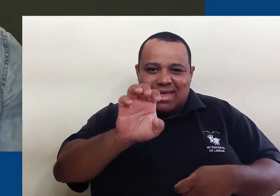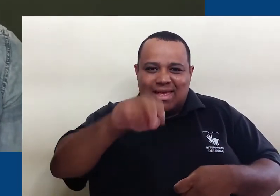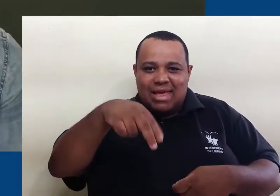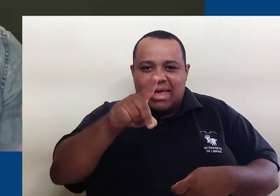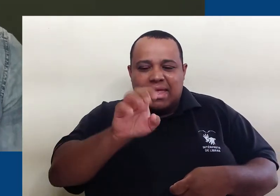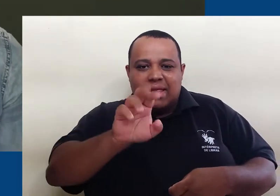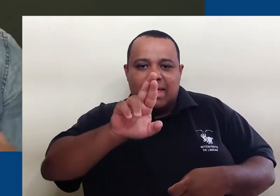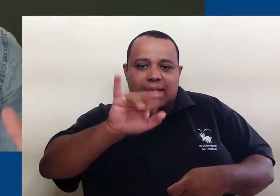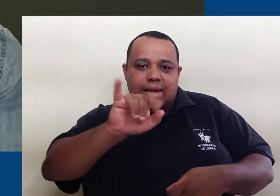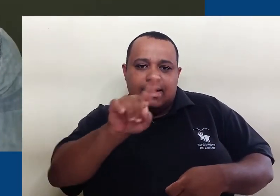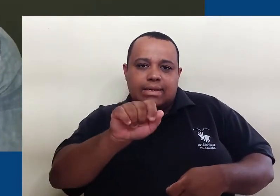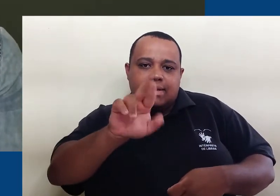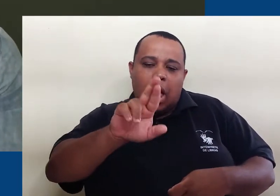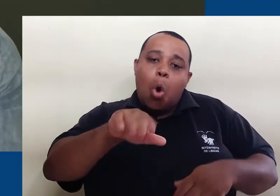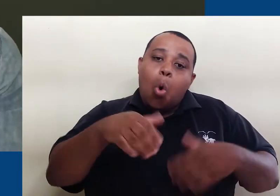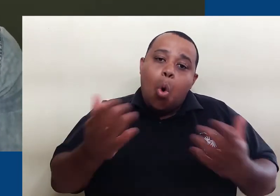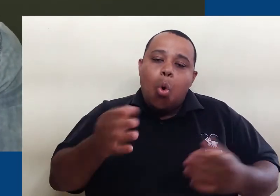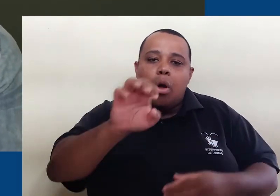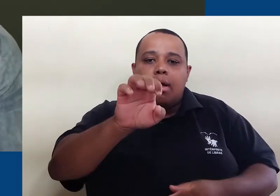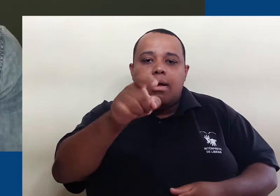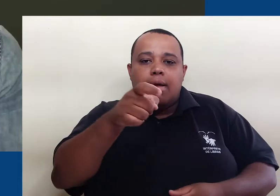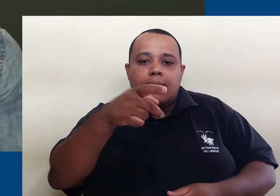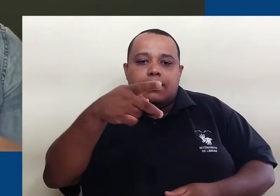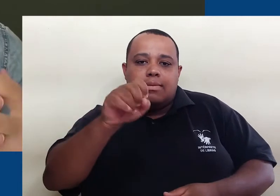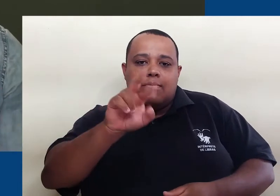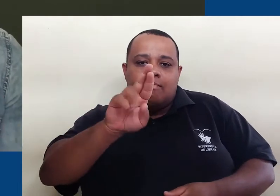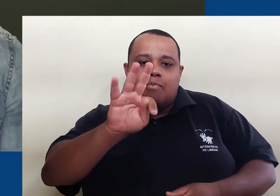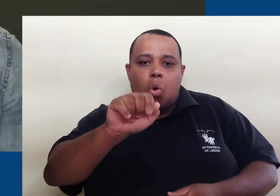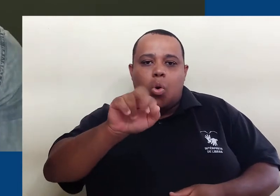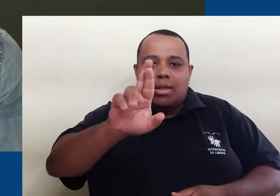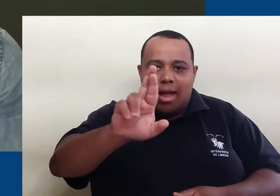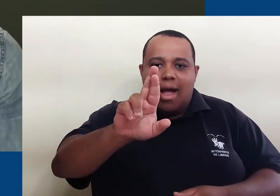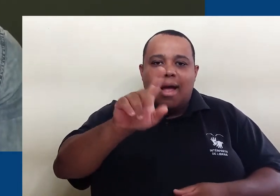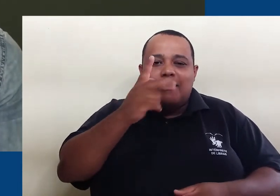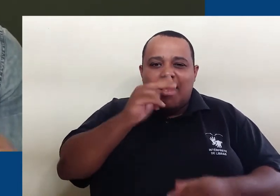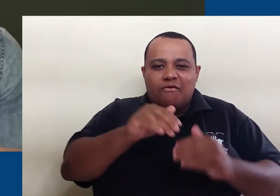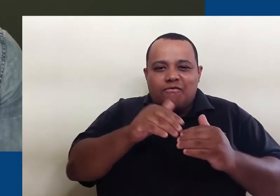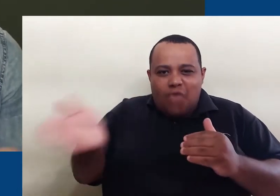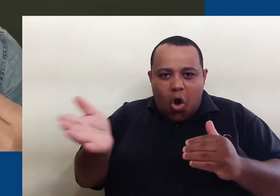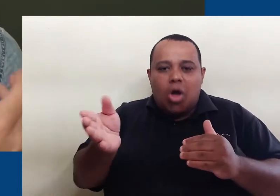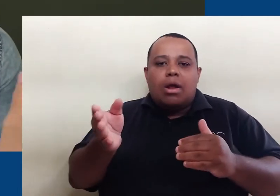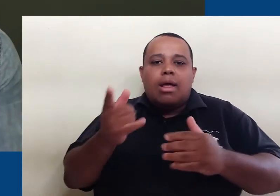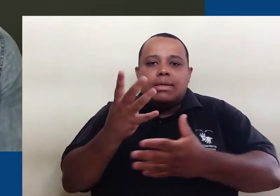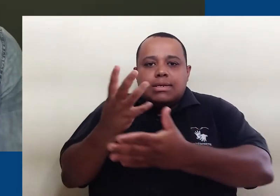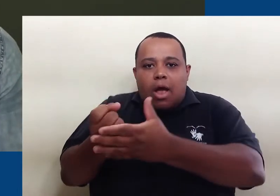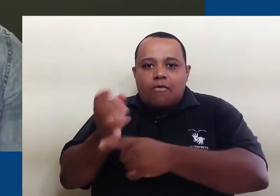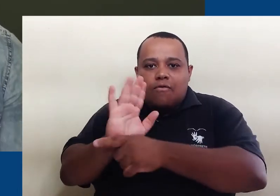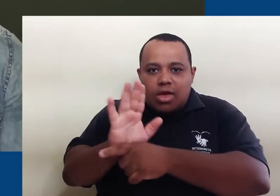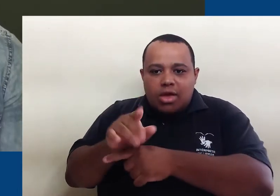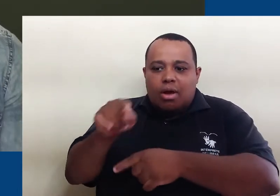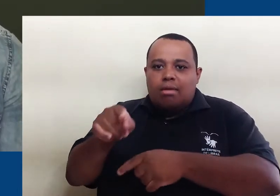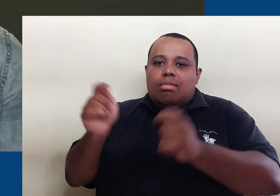para vocês essas palavras, esses termos técnicos que a gente vai usar, que eu sempre vou falar exportar ou renderizar, ao invés de salvar o